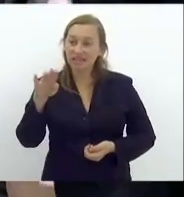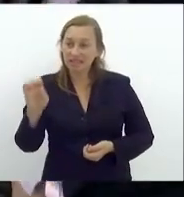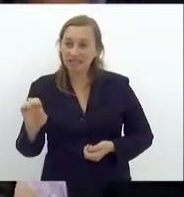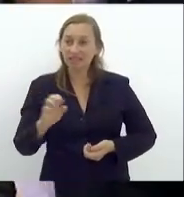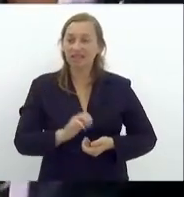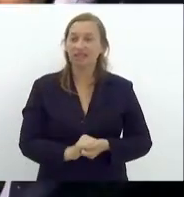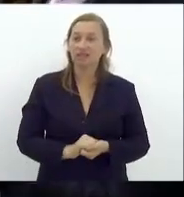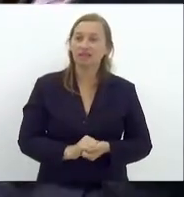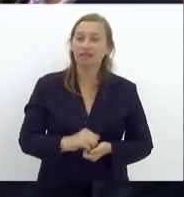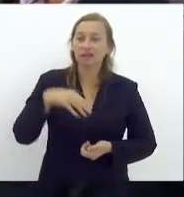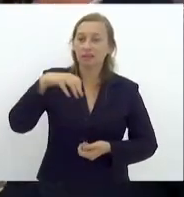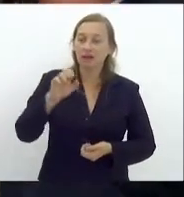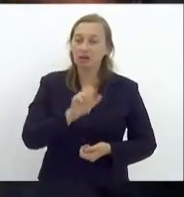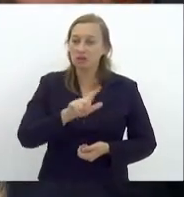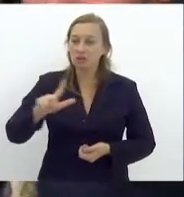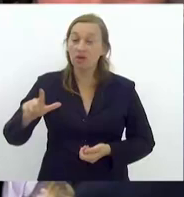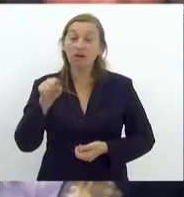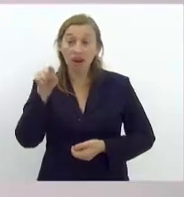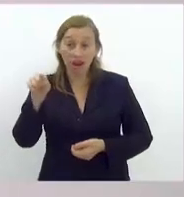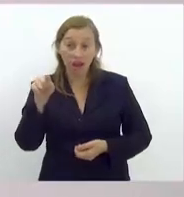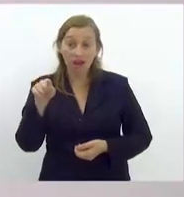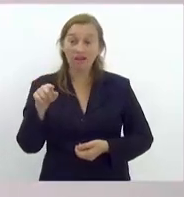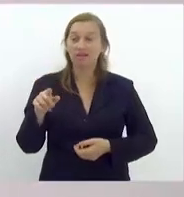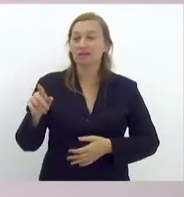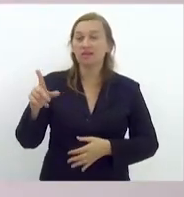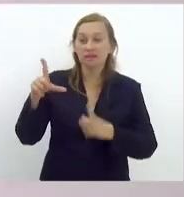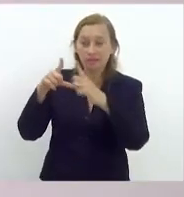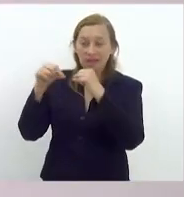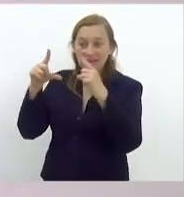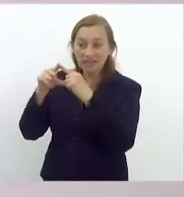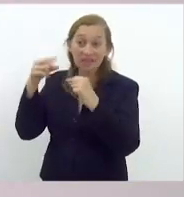do Maxwell lá de Brasília deputado